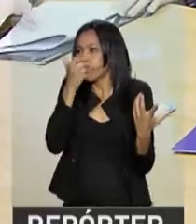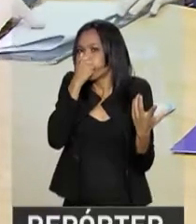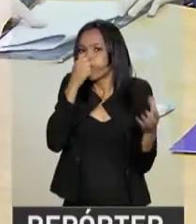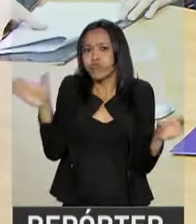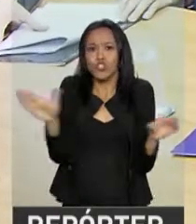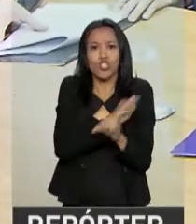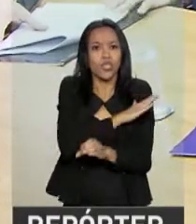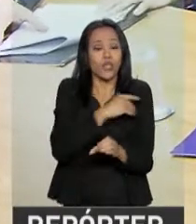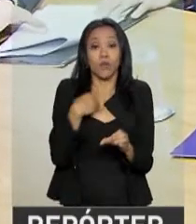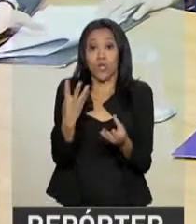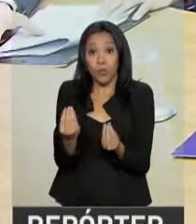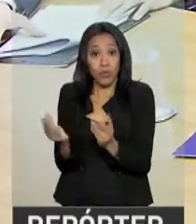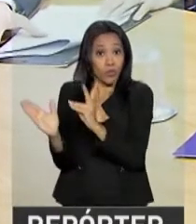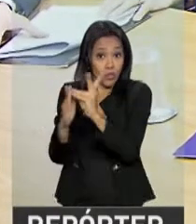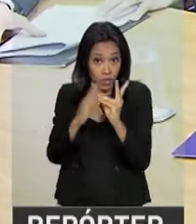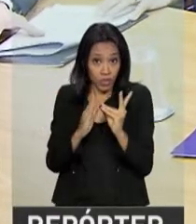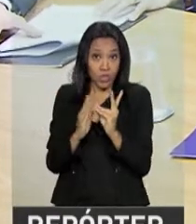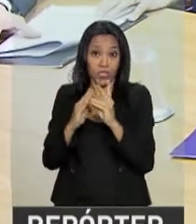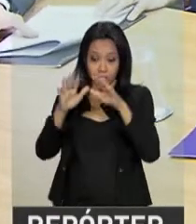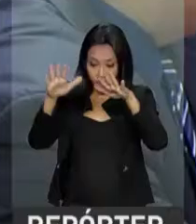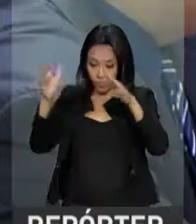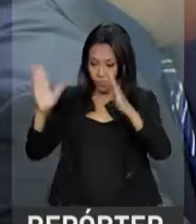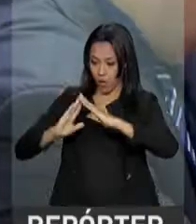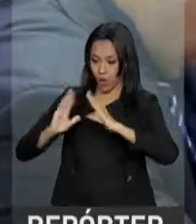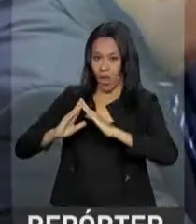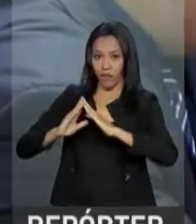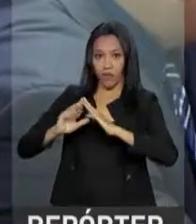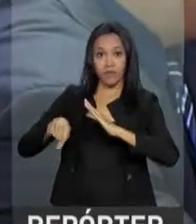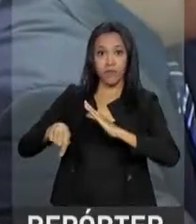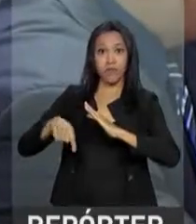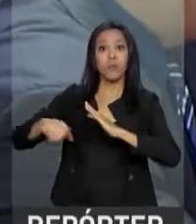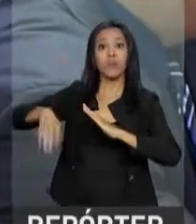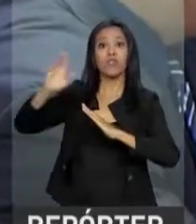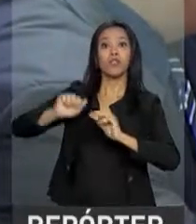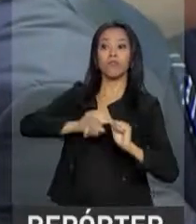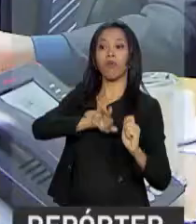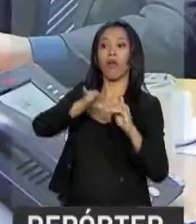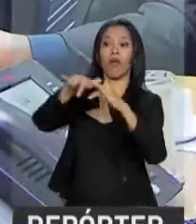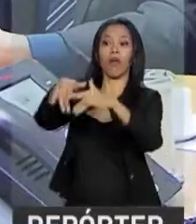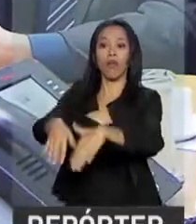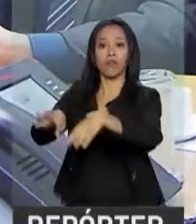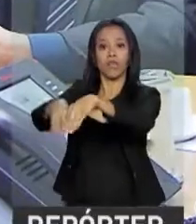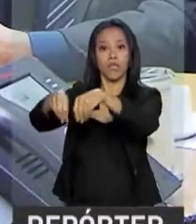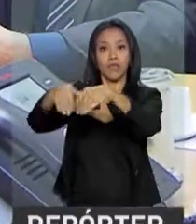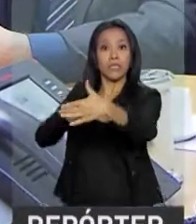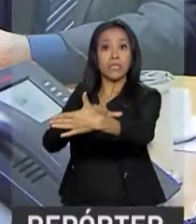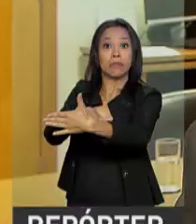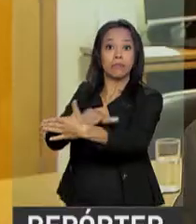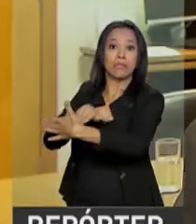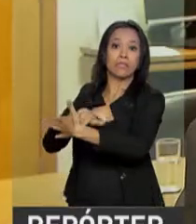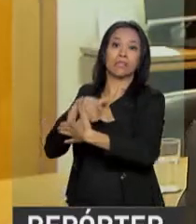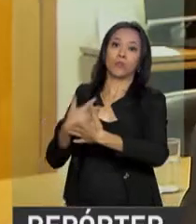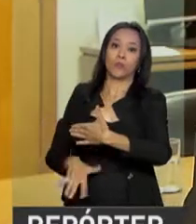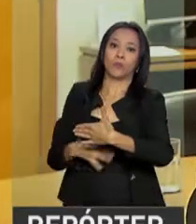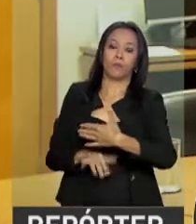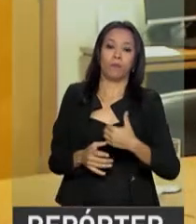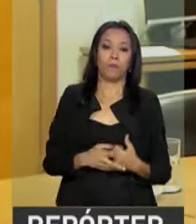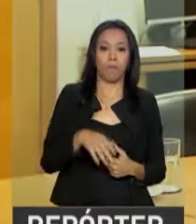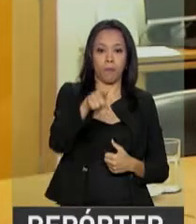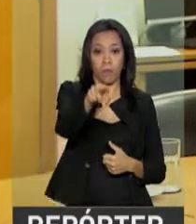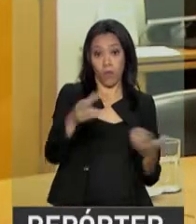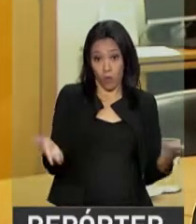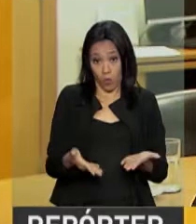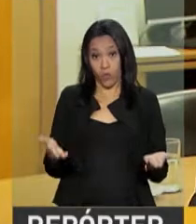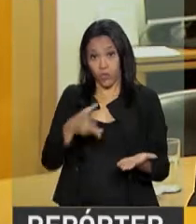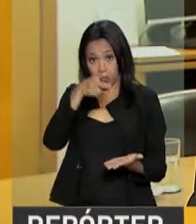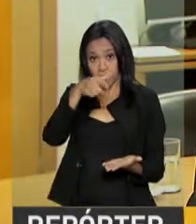muitos indígenas que viviam na sede do município estão seguindo para áreas indígenas nos limites da cidade. Hoje nós deparamos com a